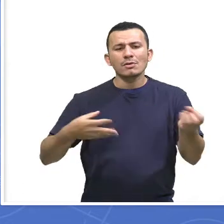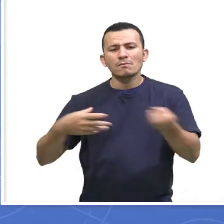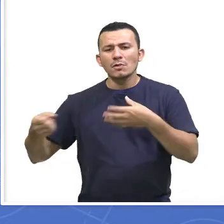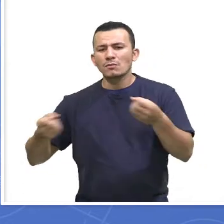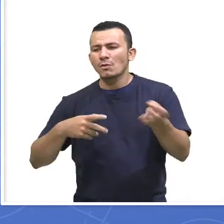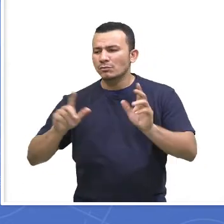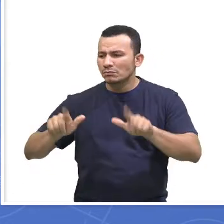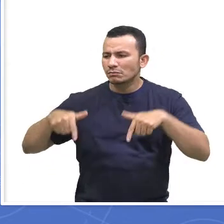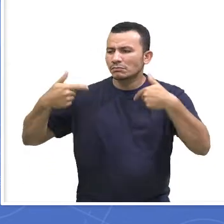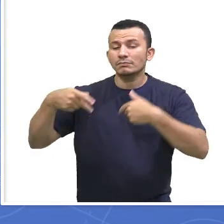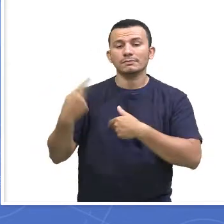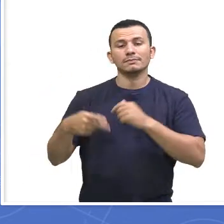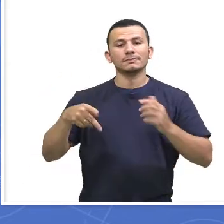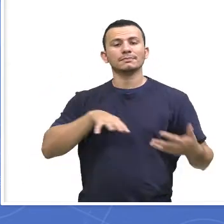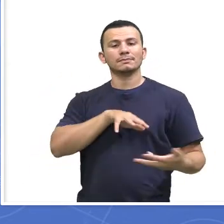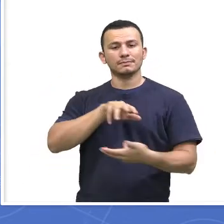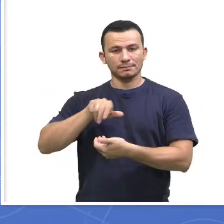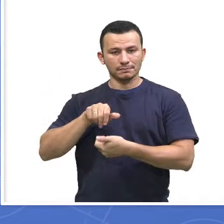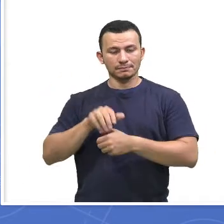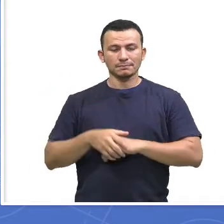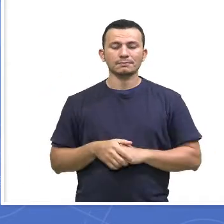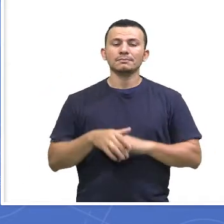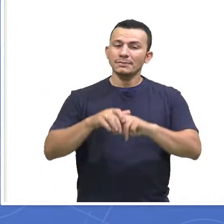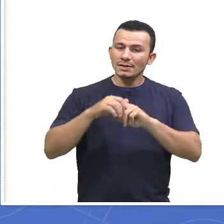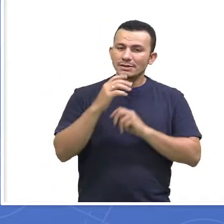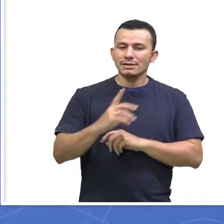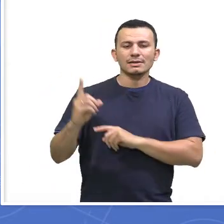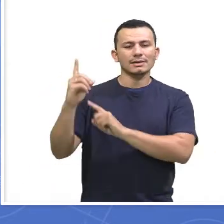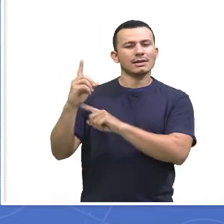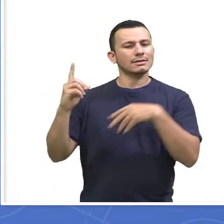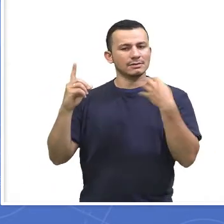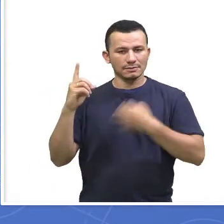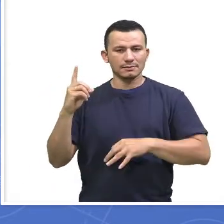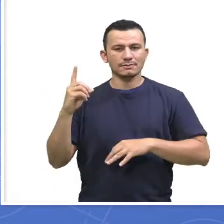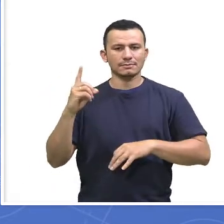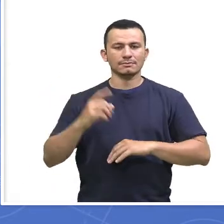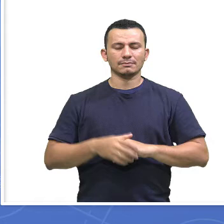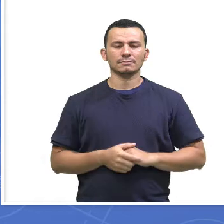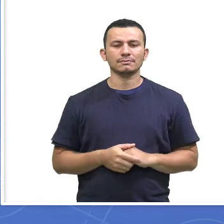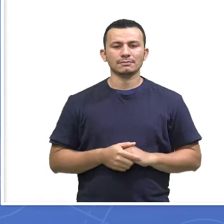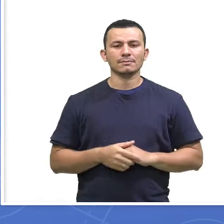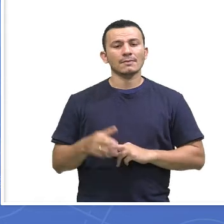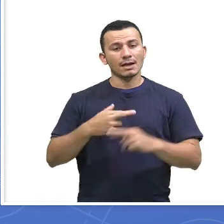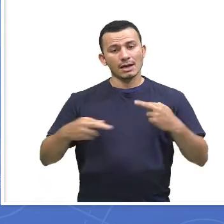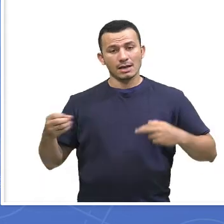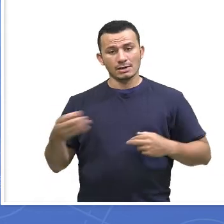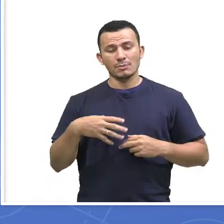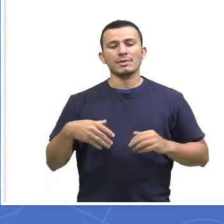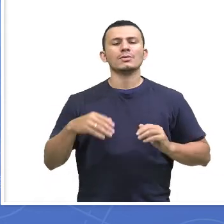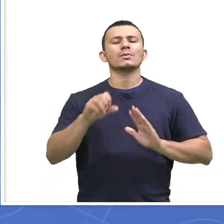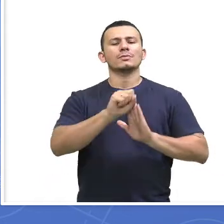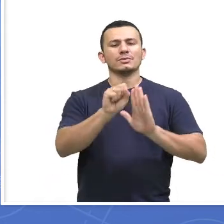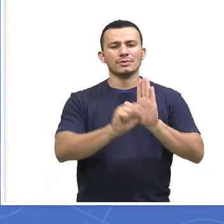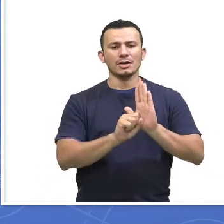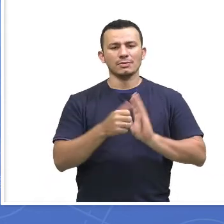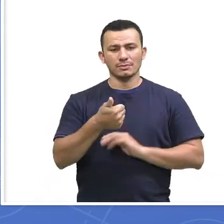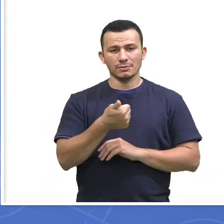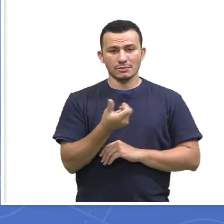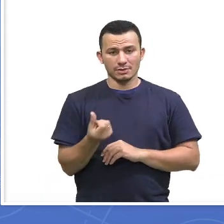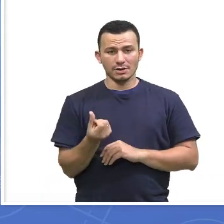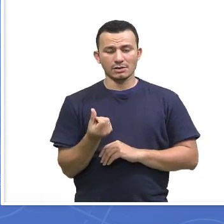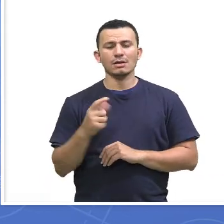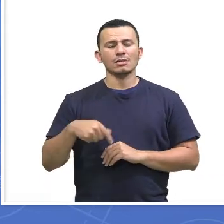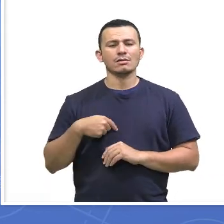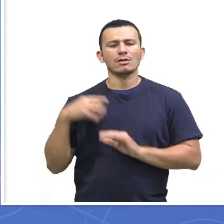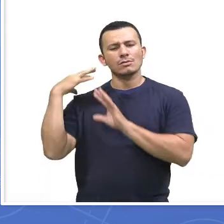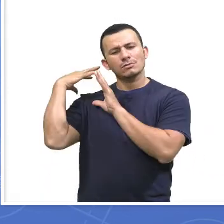realidades do mundo, né? Então a letra D é a correta, né? É o renascimento do século XVI, né? Então ele